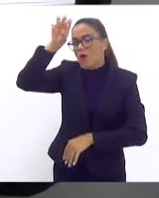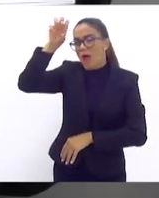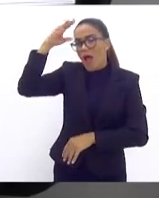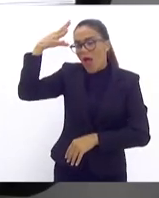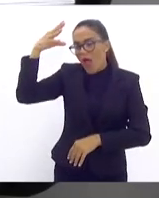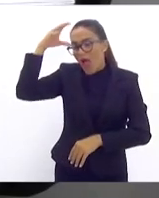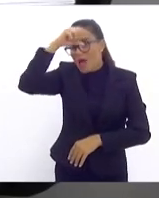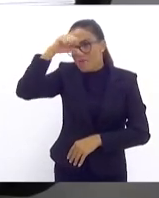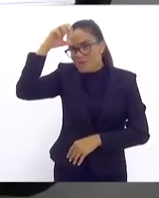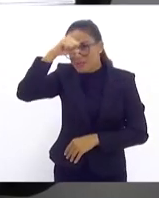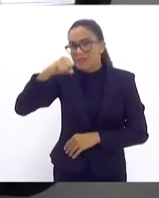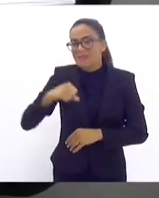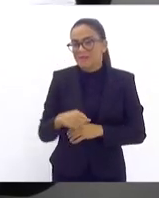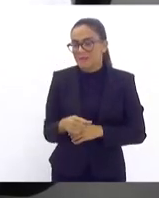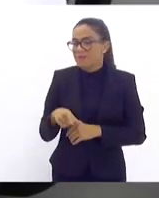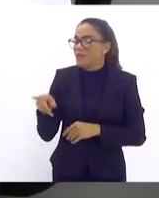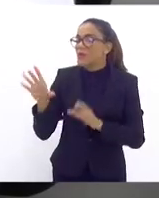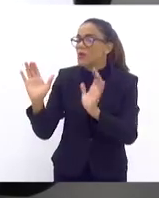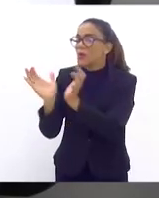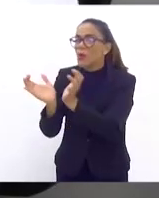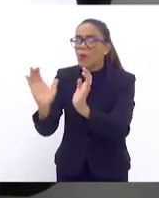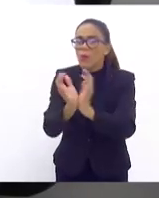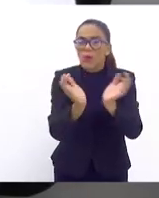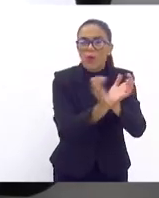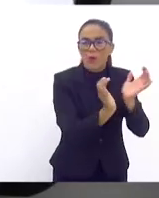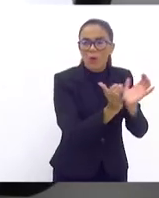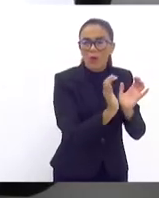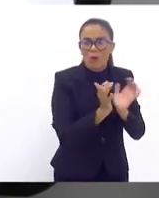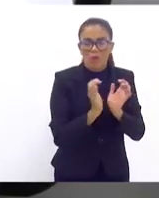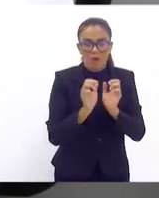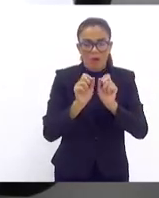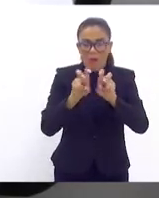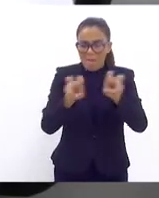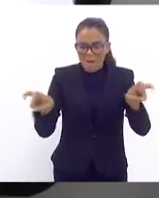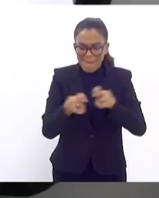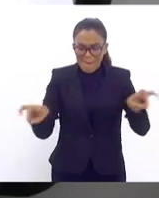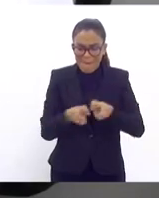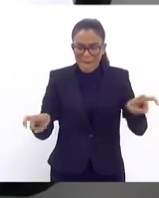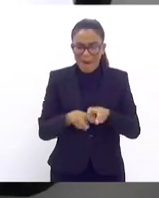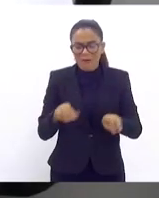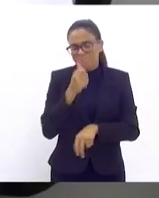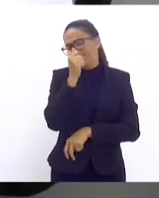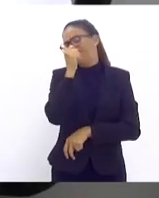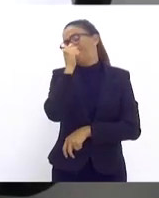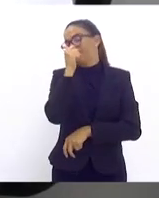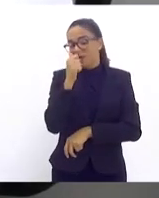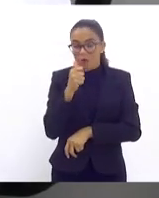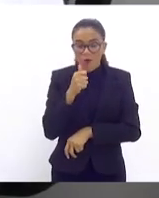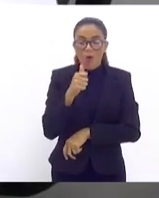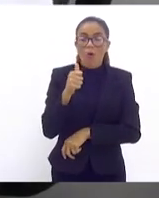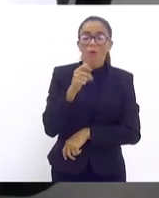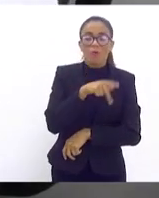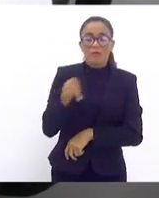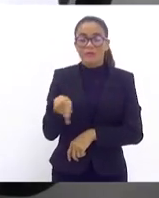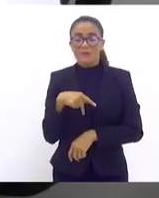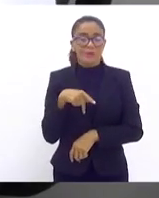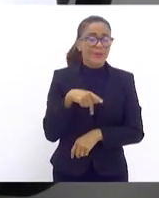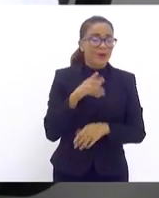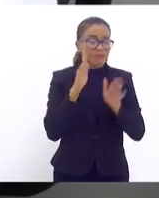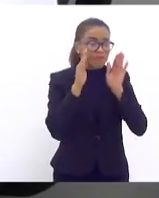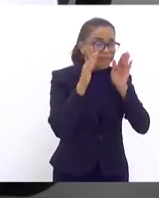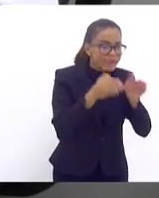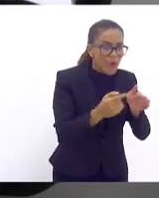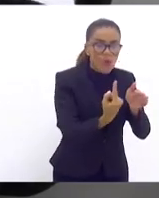é considerado normal, em turmas, né, cheias, onde muitas vezes o professor não consegue dispensar uma atenção individual,